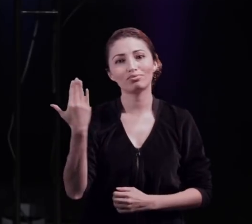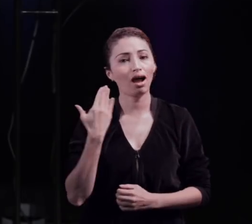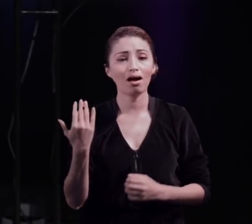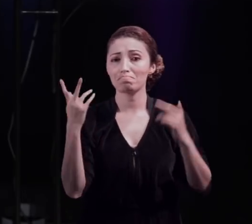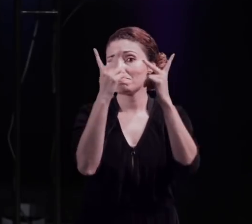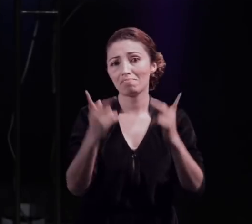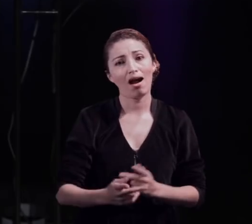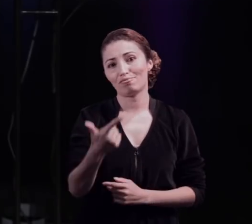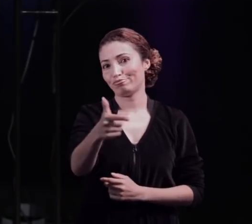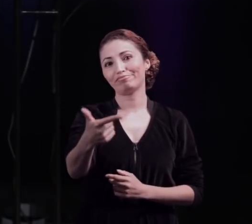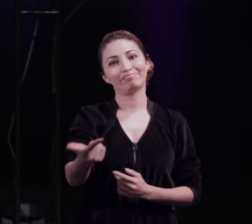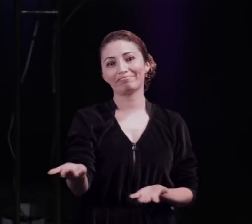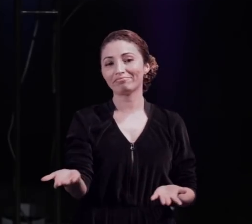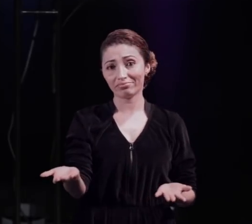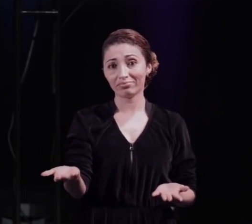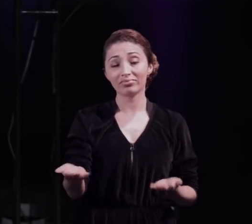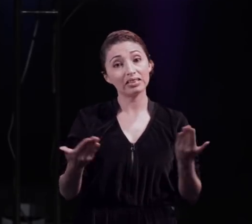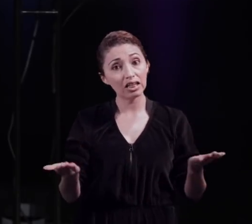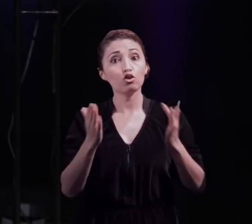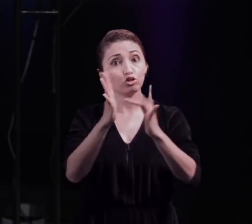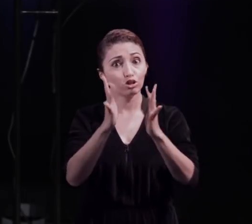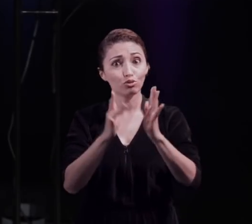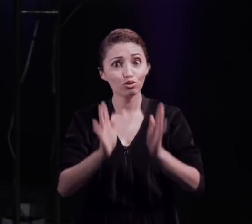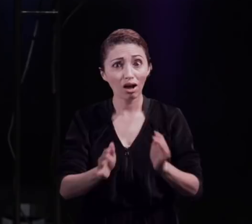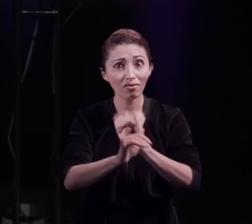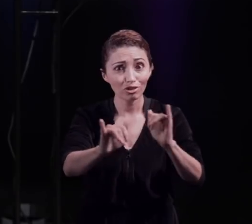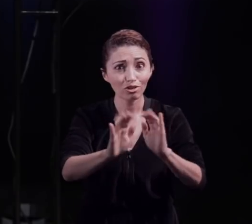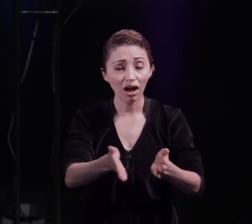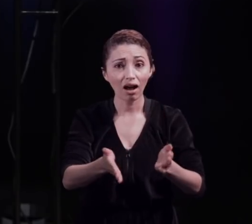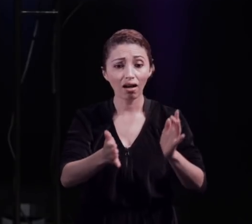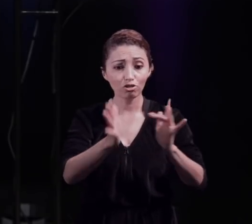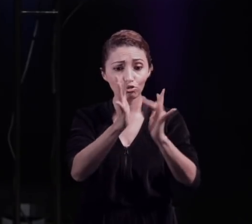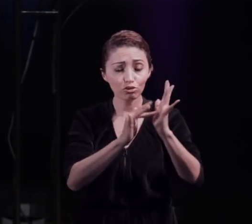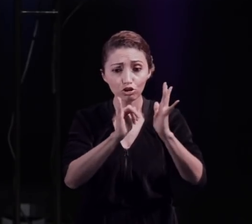Por isso que Jesus disse: eu vos dou a paz.